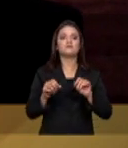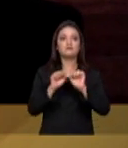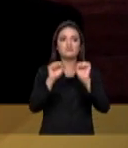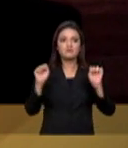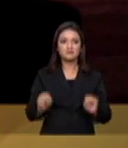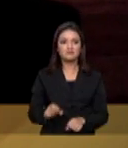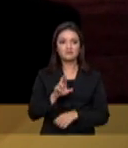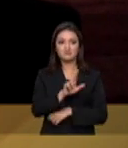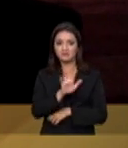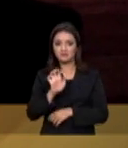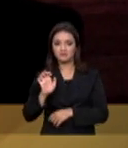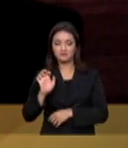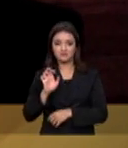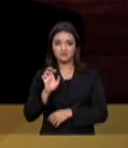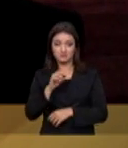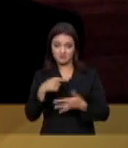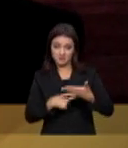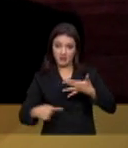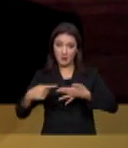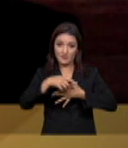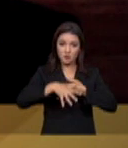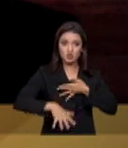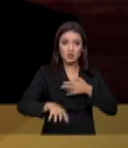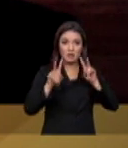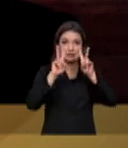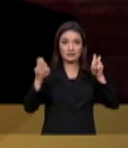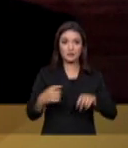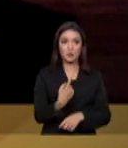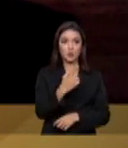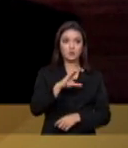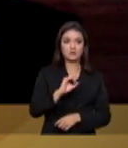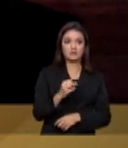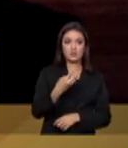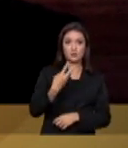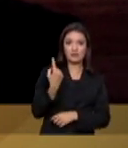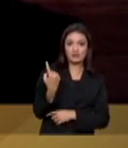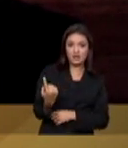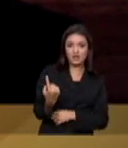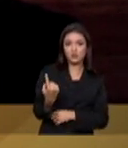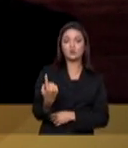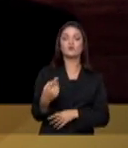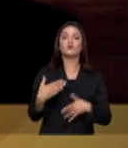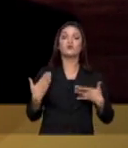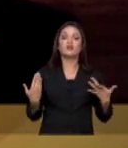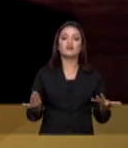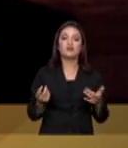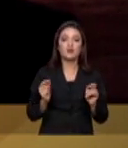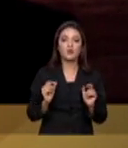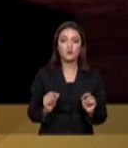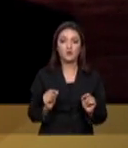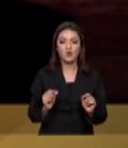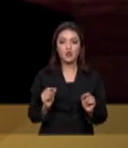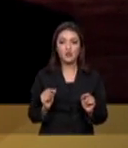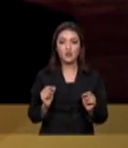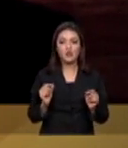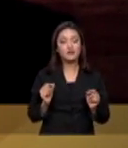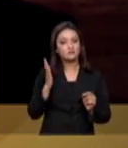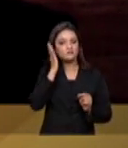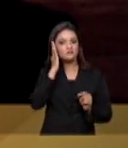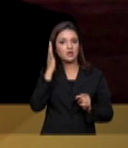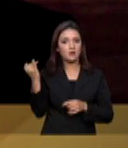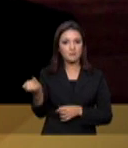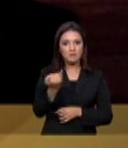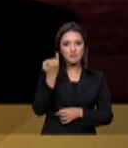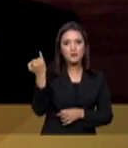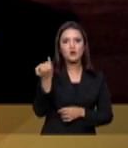são geral tema 1031 e reconhecendo a relevância da